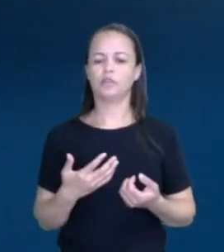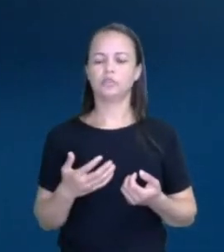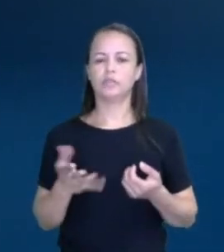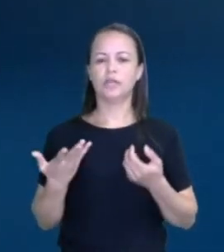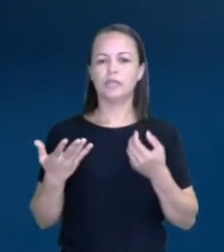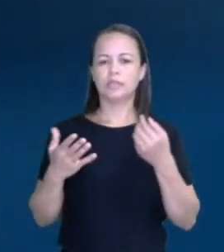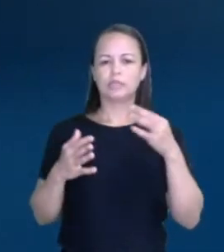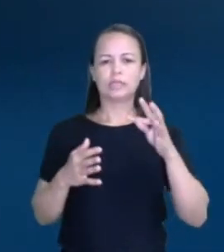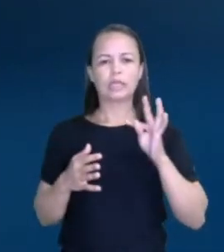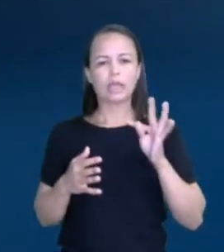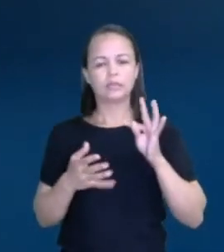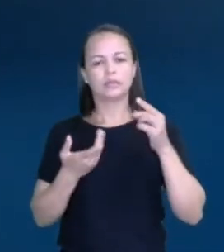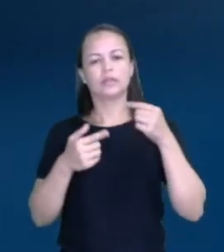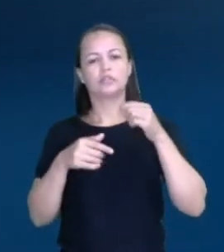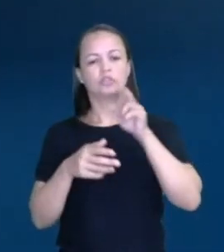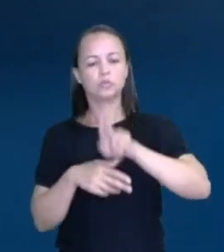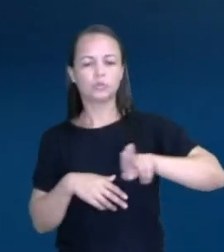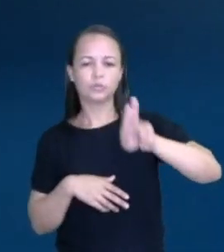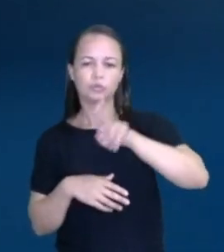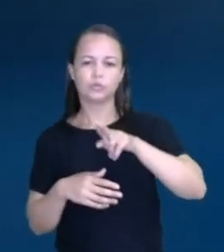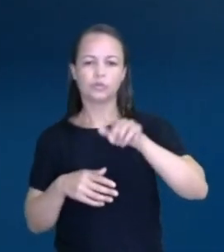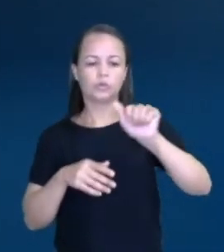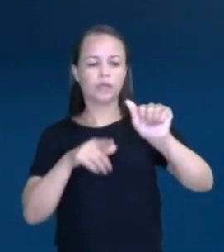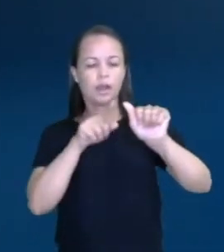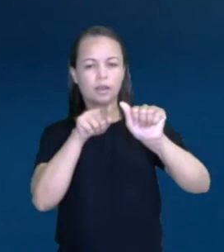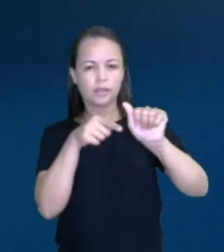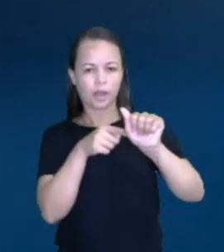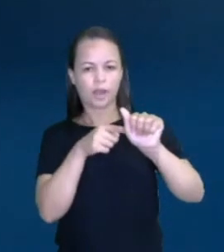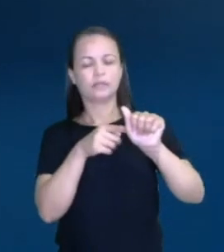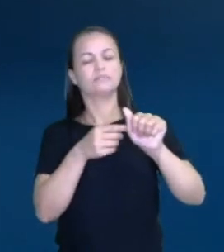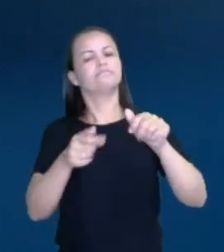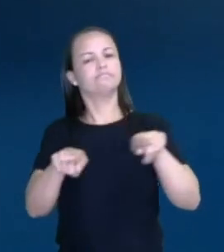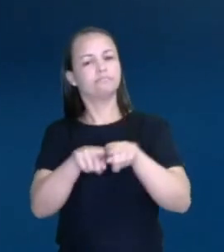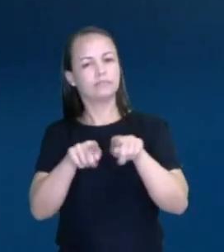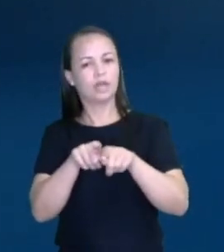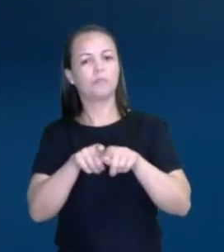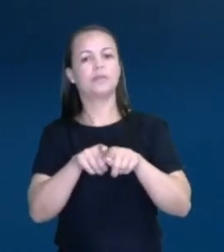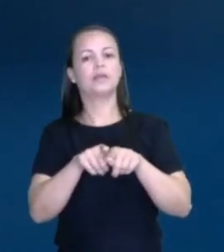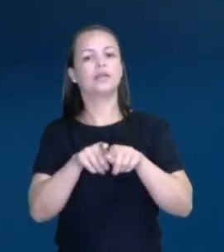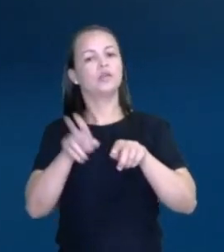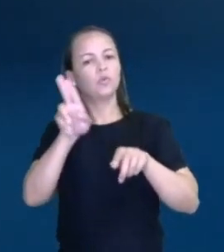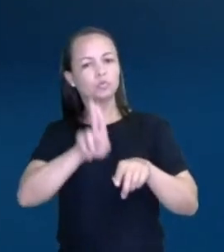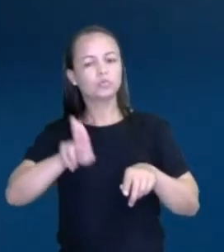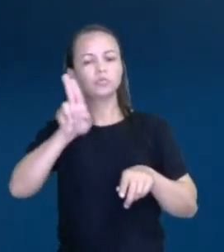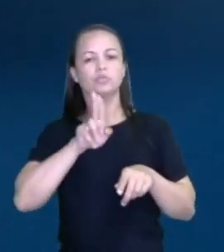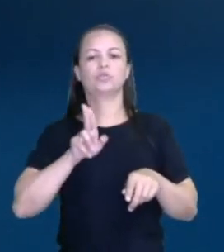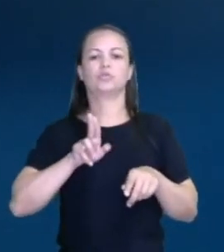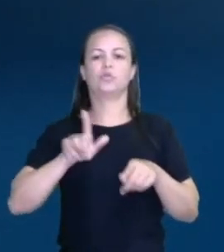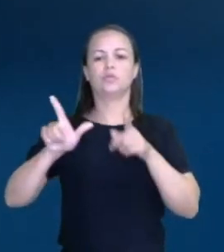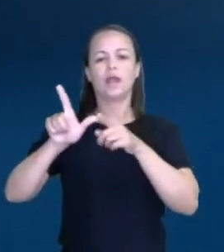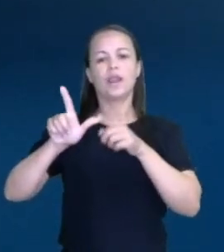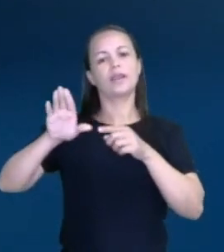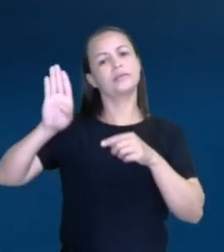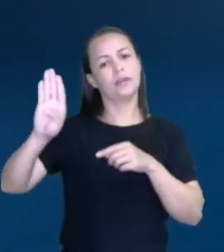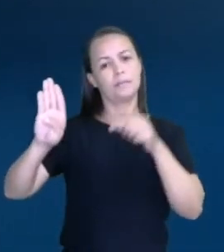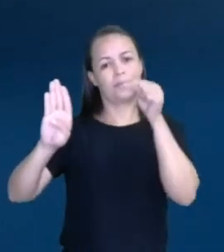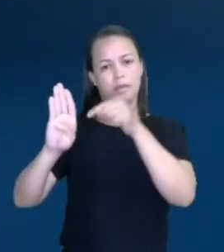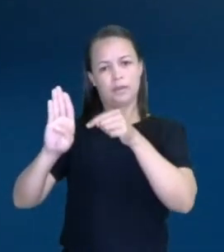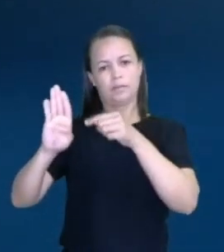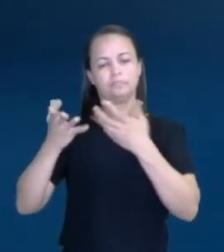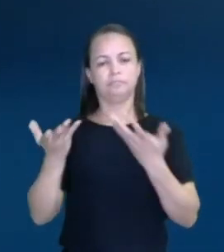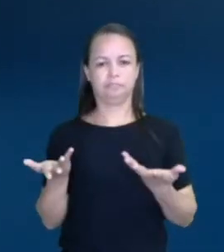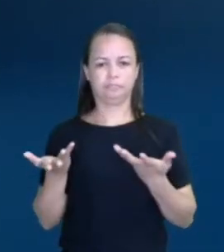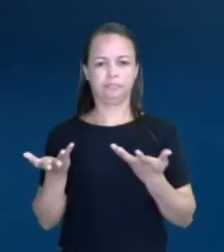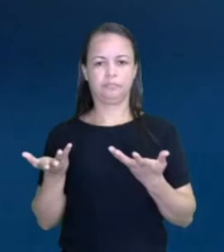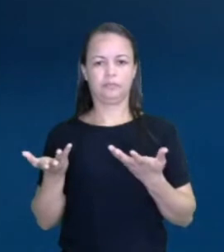na letra A para descobrir o valor de x, a gente também vai utilizar, a gente utilizou no exemplo 2 para descobrir